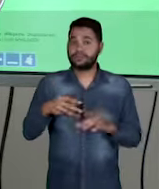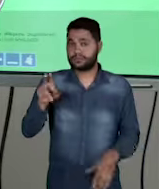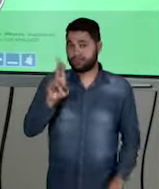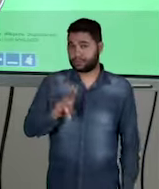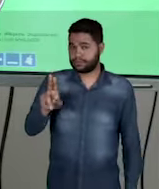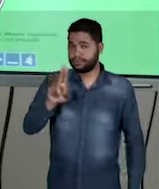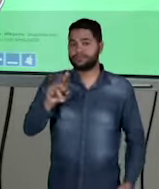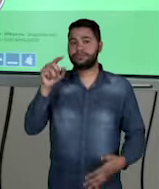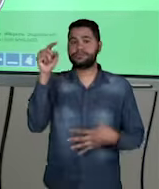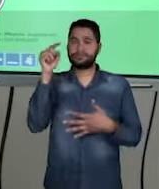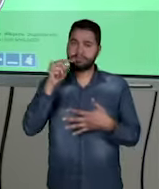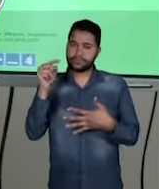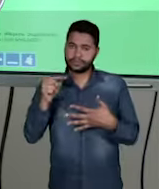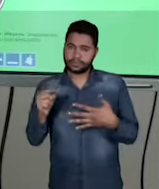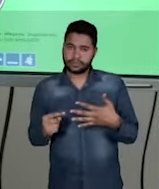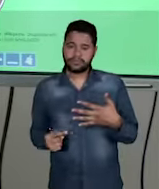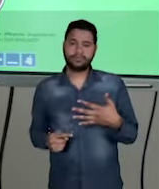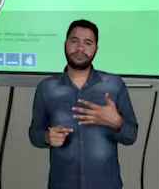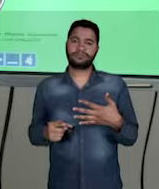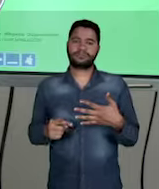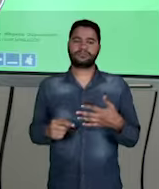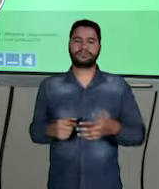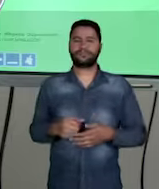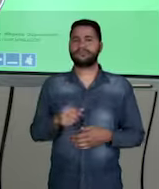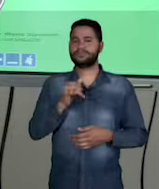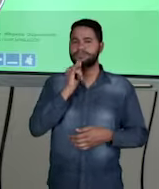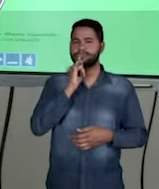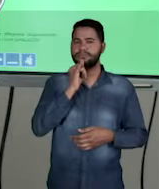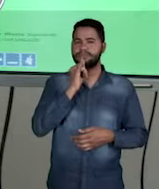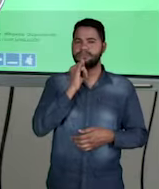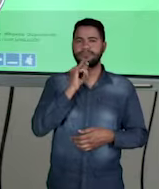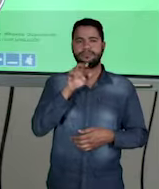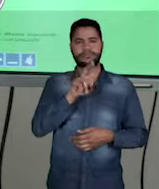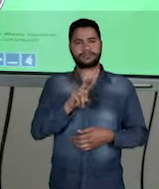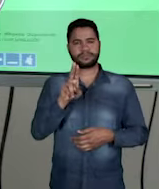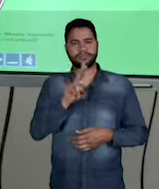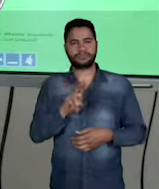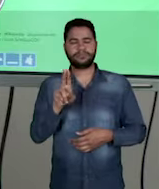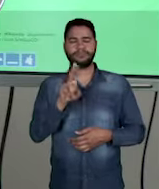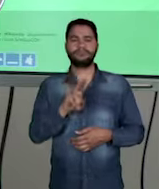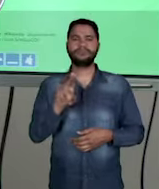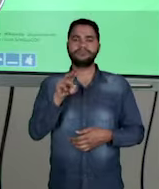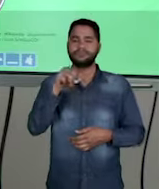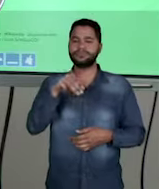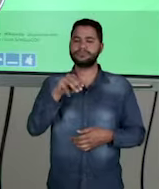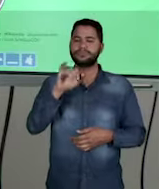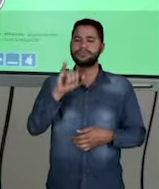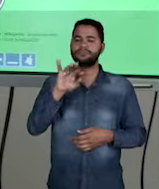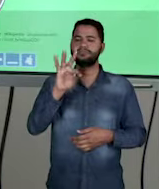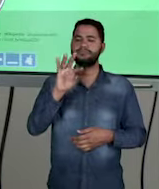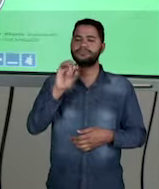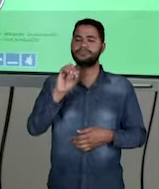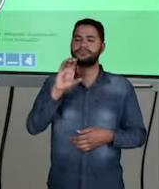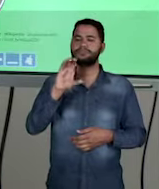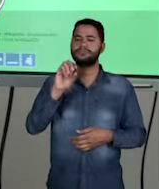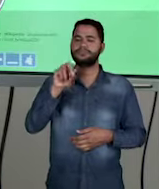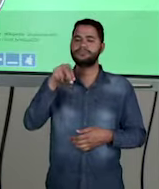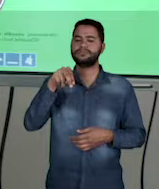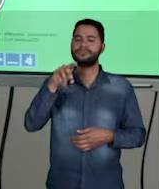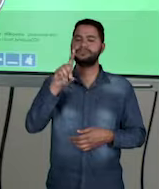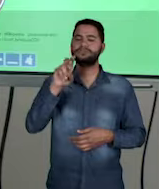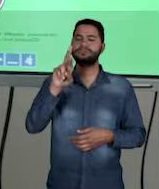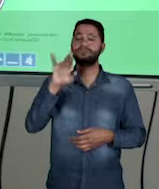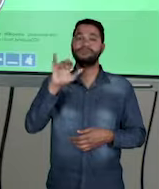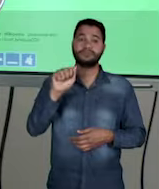esses nutrientes, né? O tecido tá lá, usou todos os nutrientes, a mitocôndria utilizou na respiração